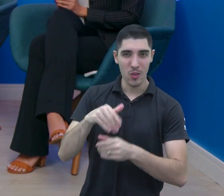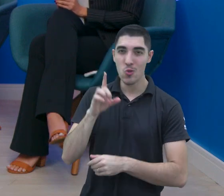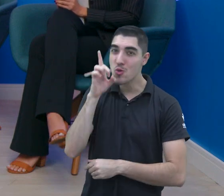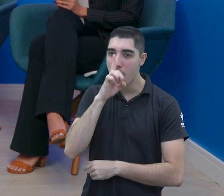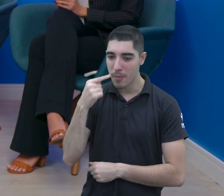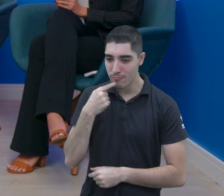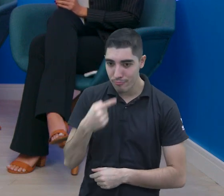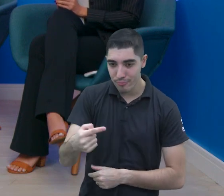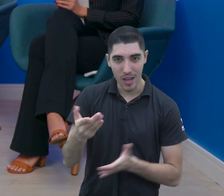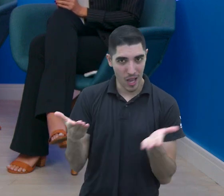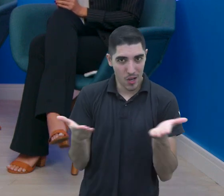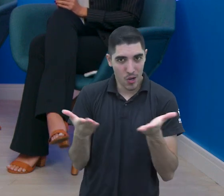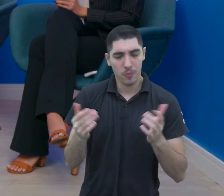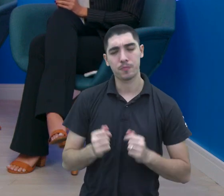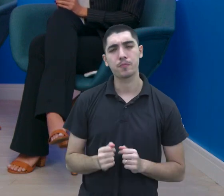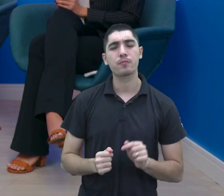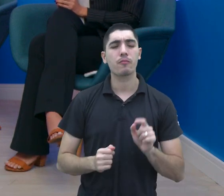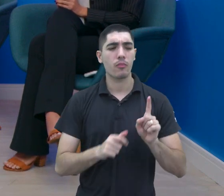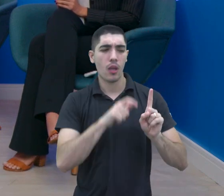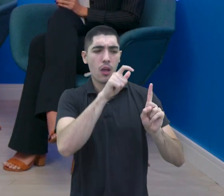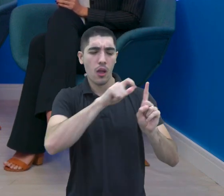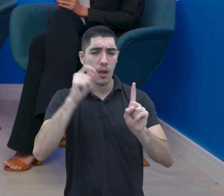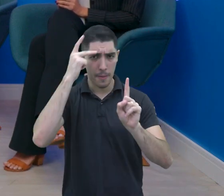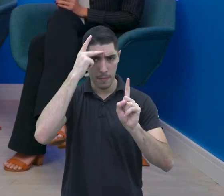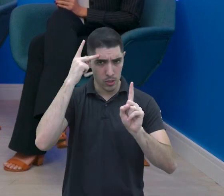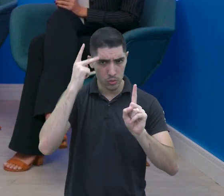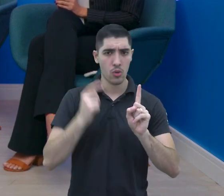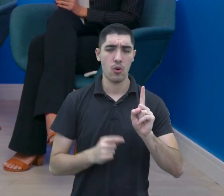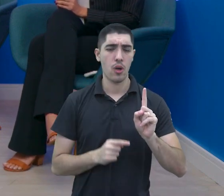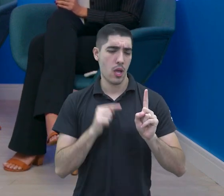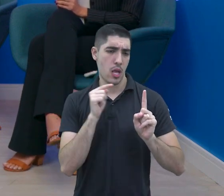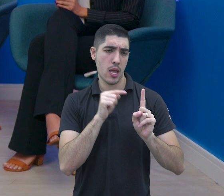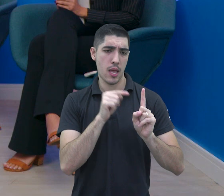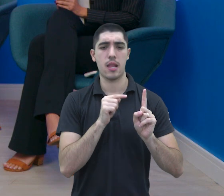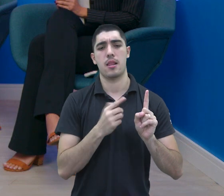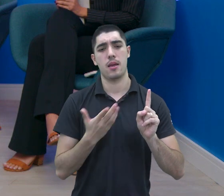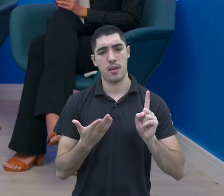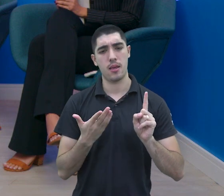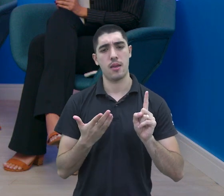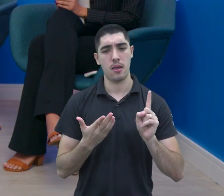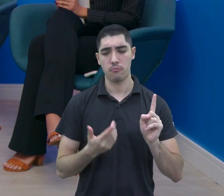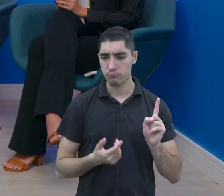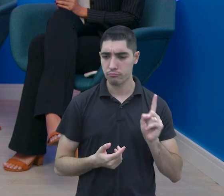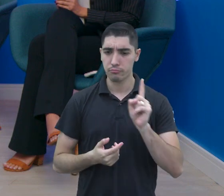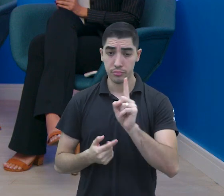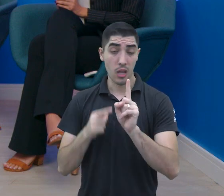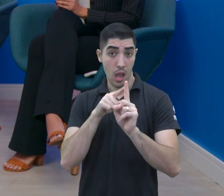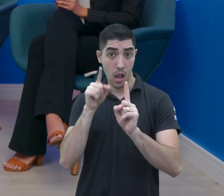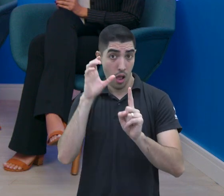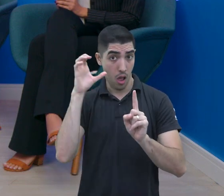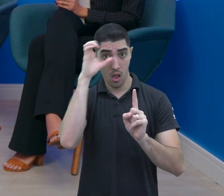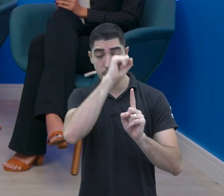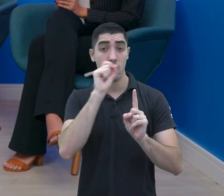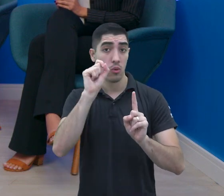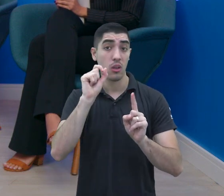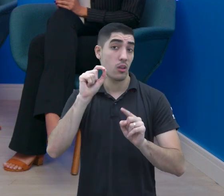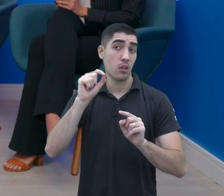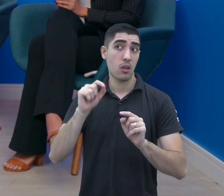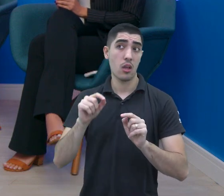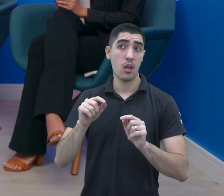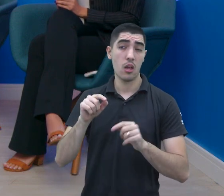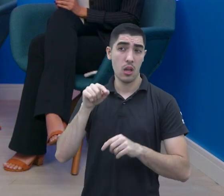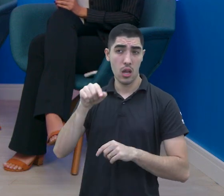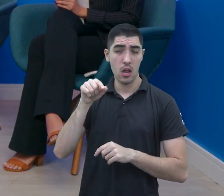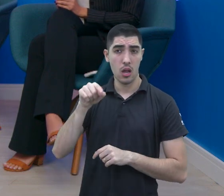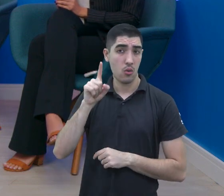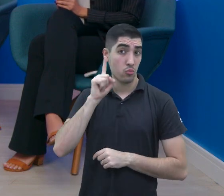esse domingo em questão, as pessoas, os eleitores, eles devem ter na consciência que é um